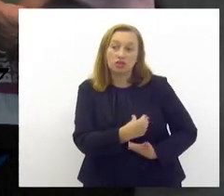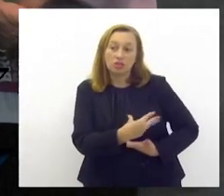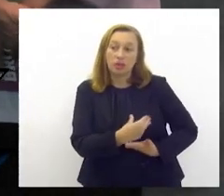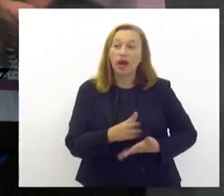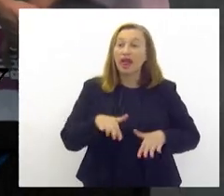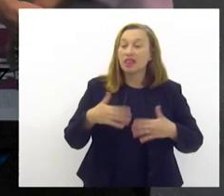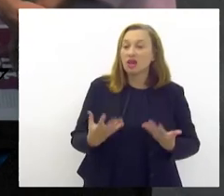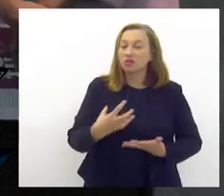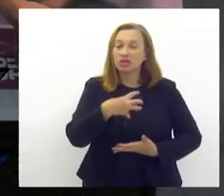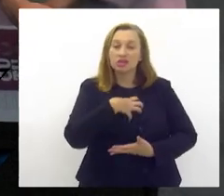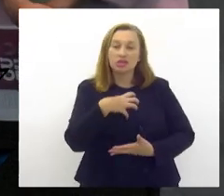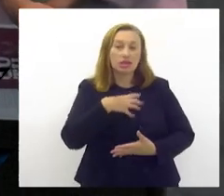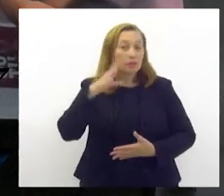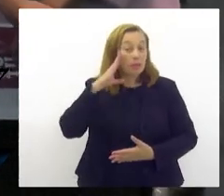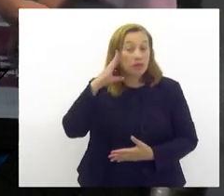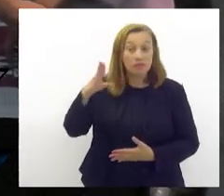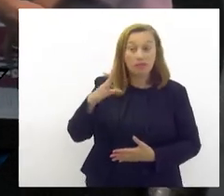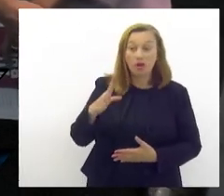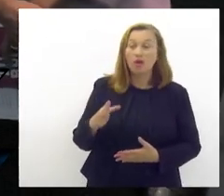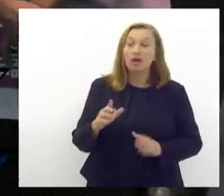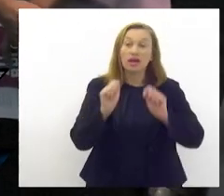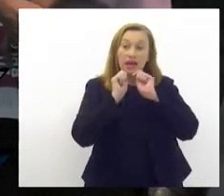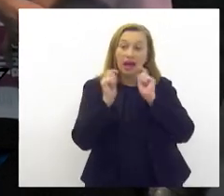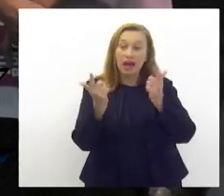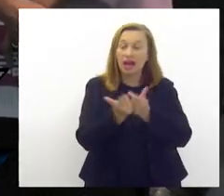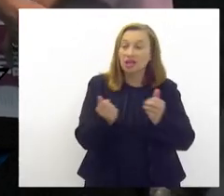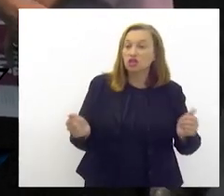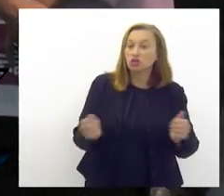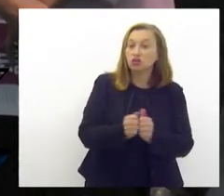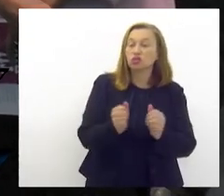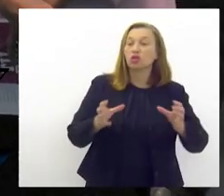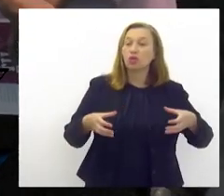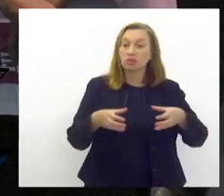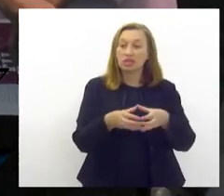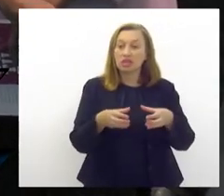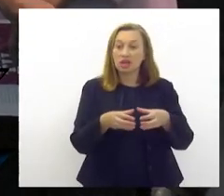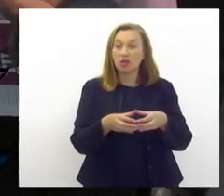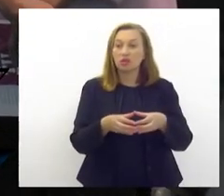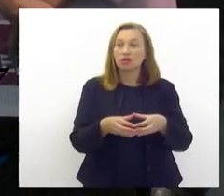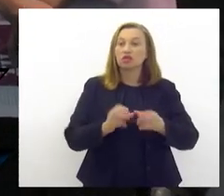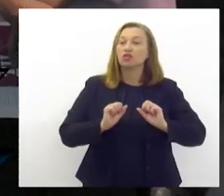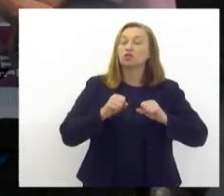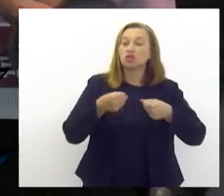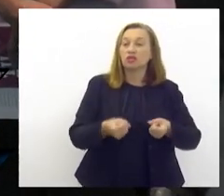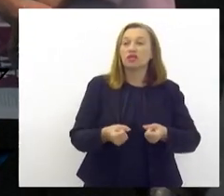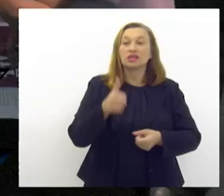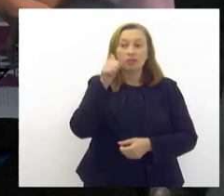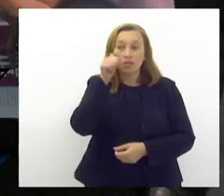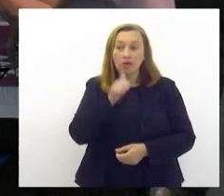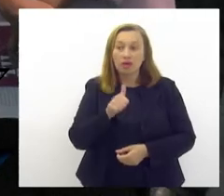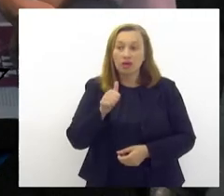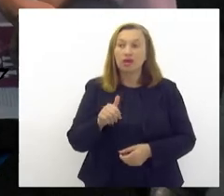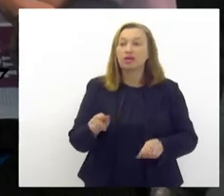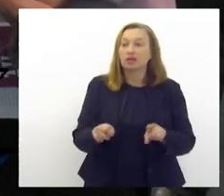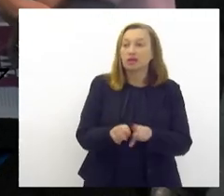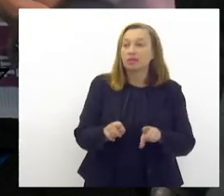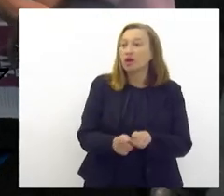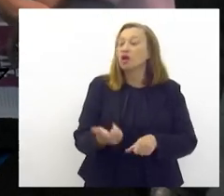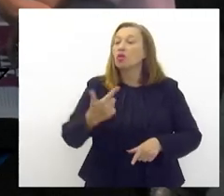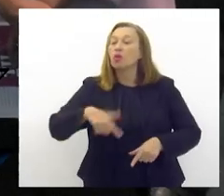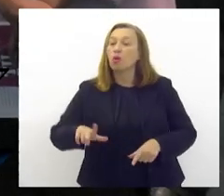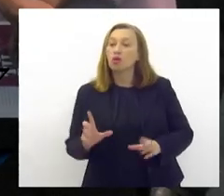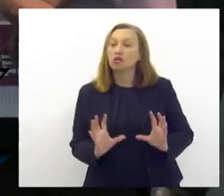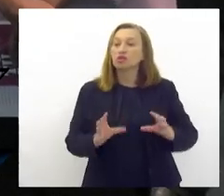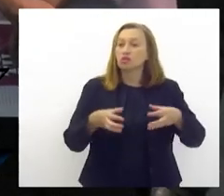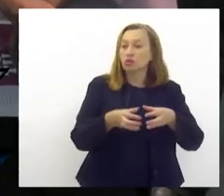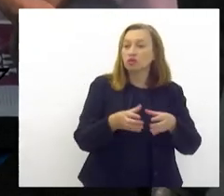nesse sentido, é central que a LERJ, junto à Comissão de Defesa da Mulher, mas também outras comissões,